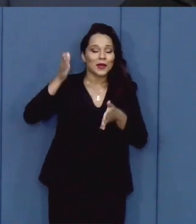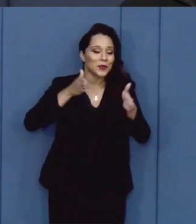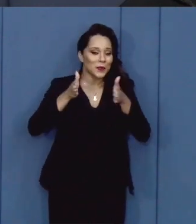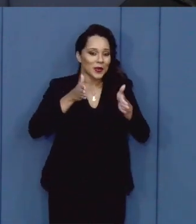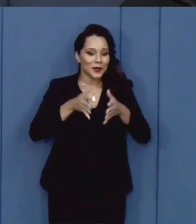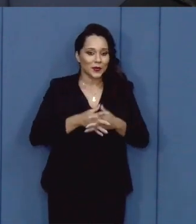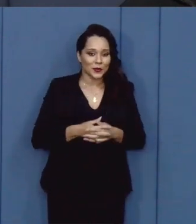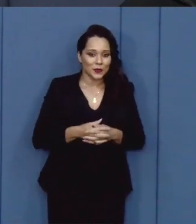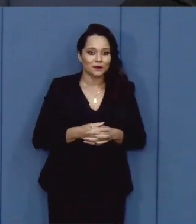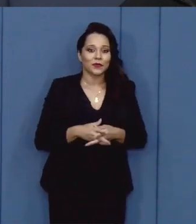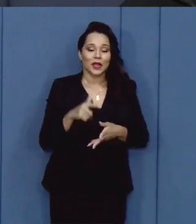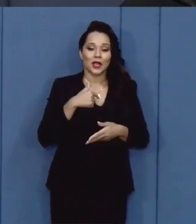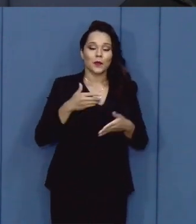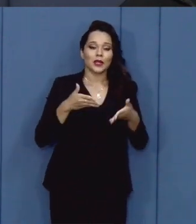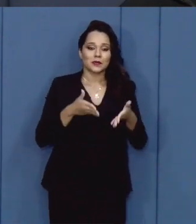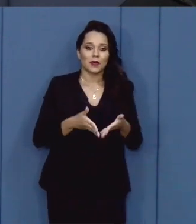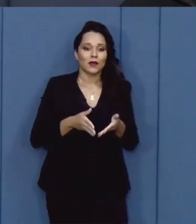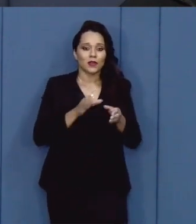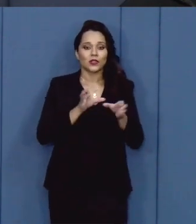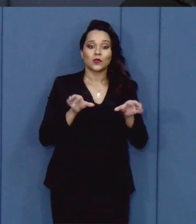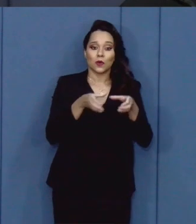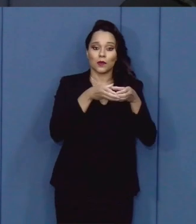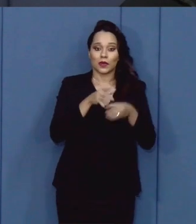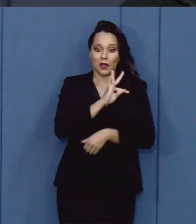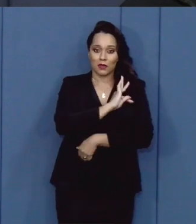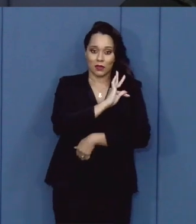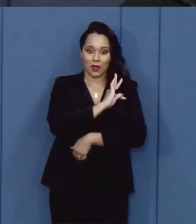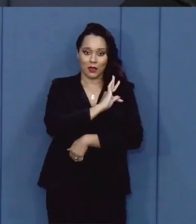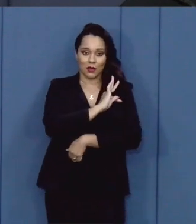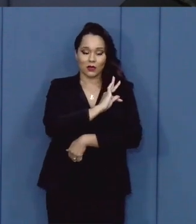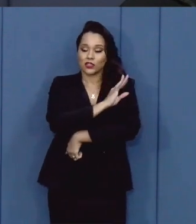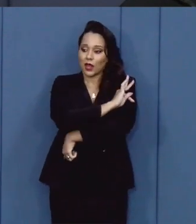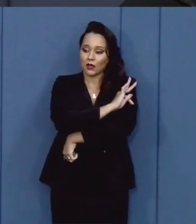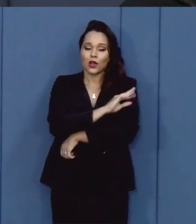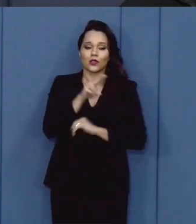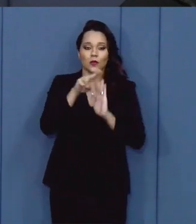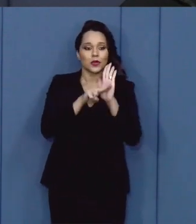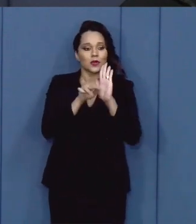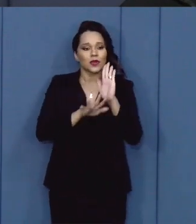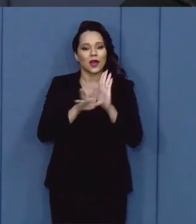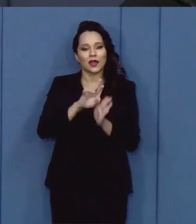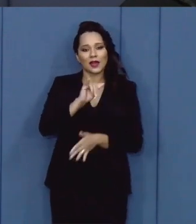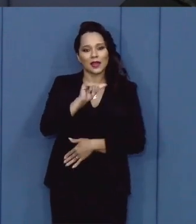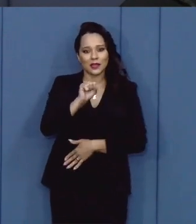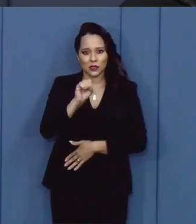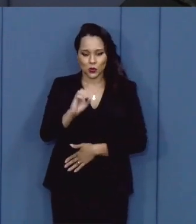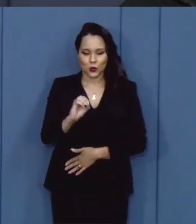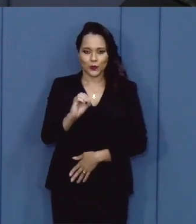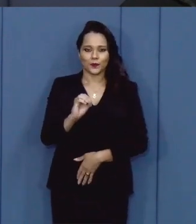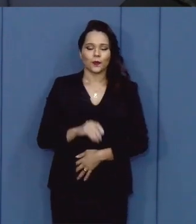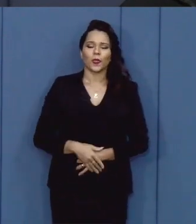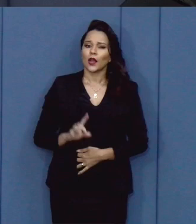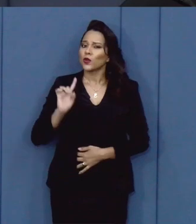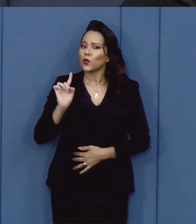período que eu participava de comitês técnicos de normalização no âmbito da ISO,